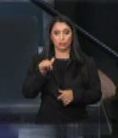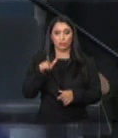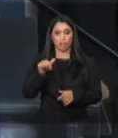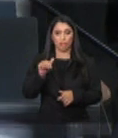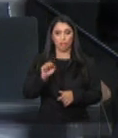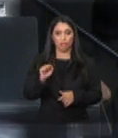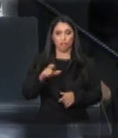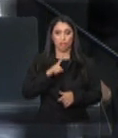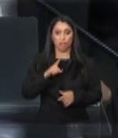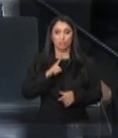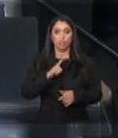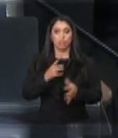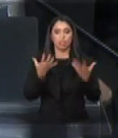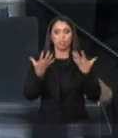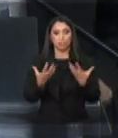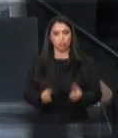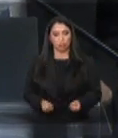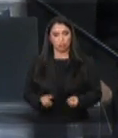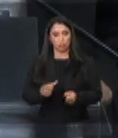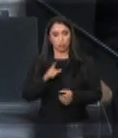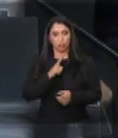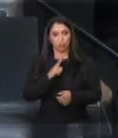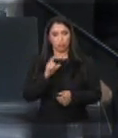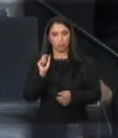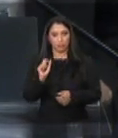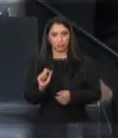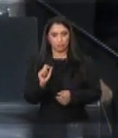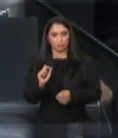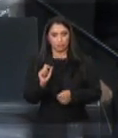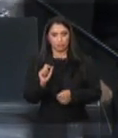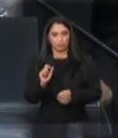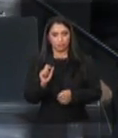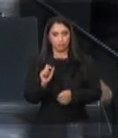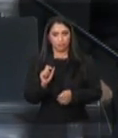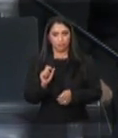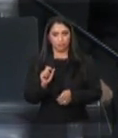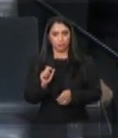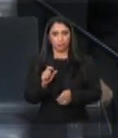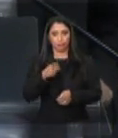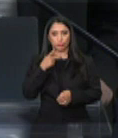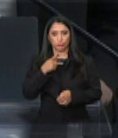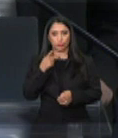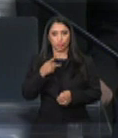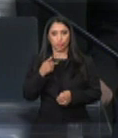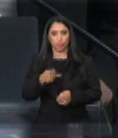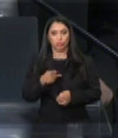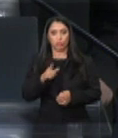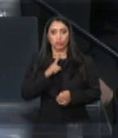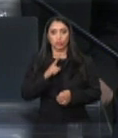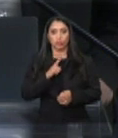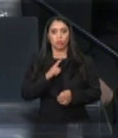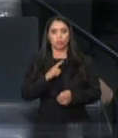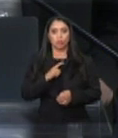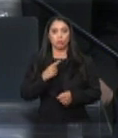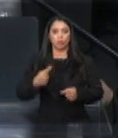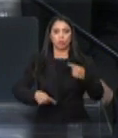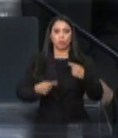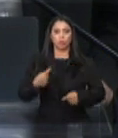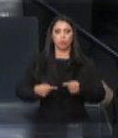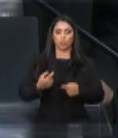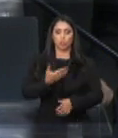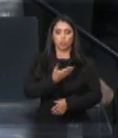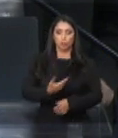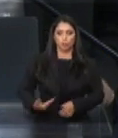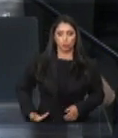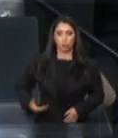acolhida houve bastante aqui falando sobre a omissão do poder público e